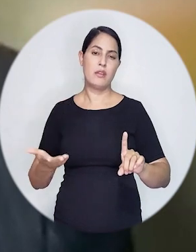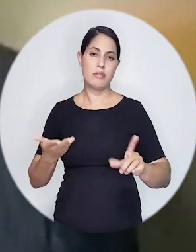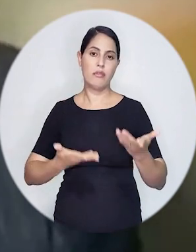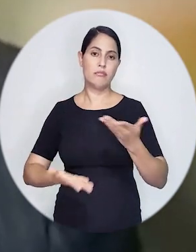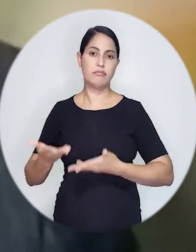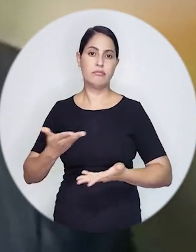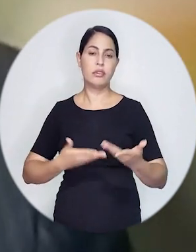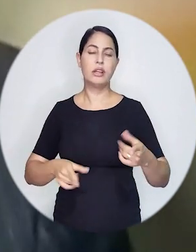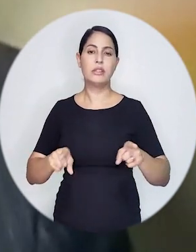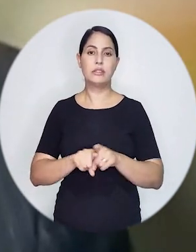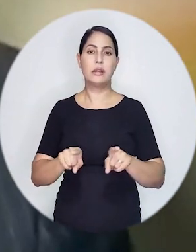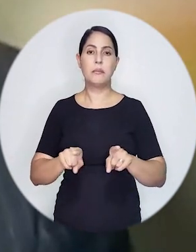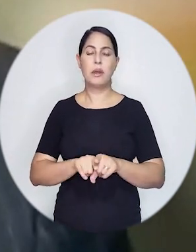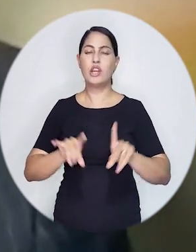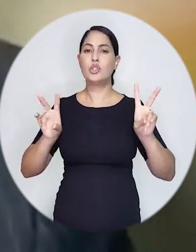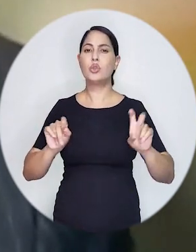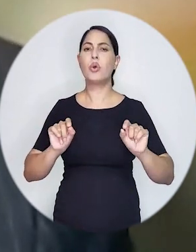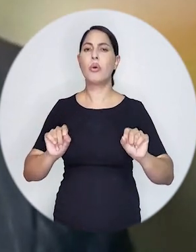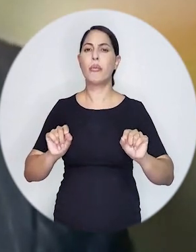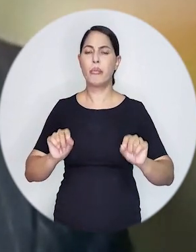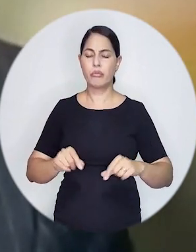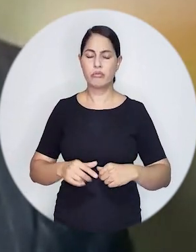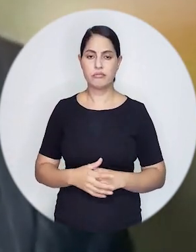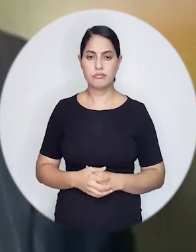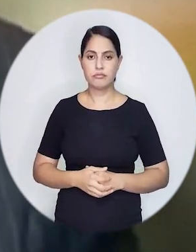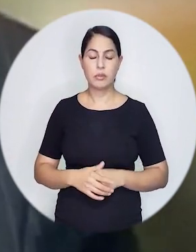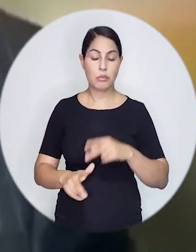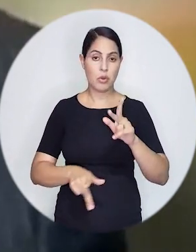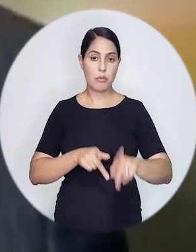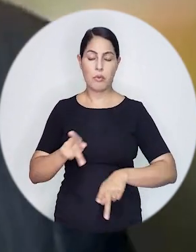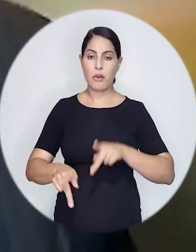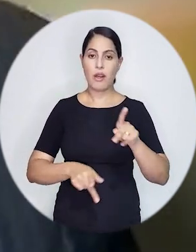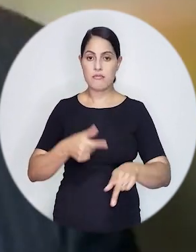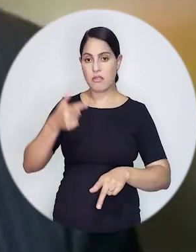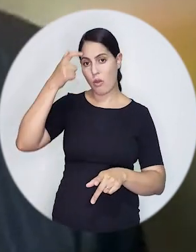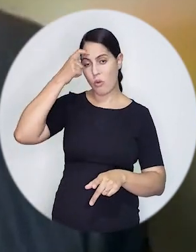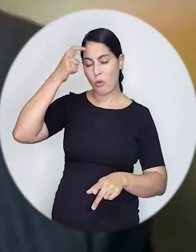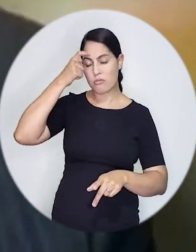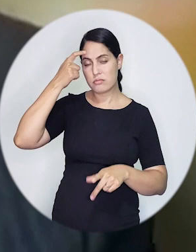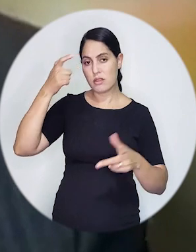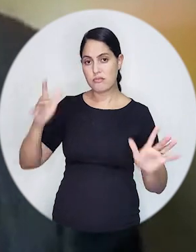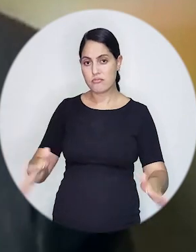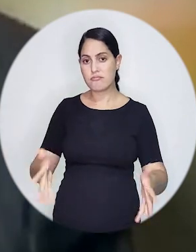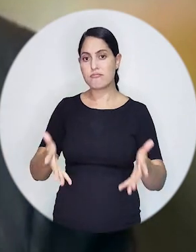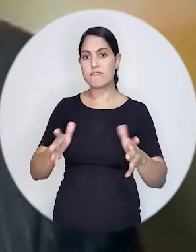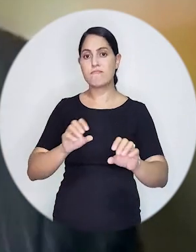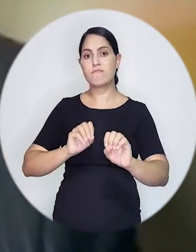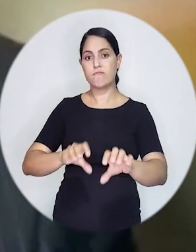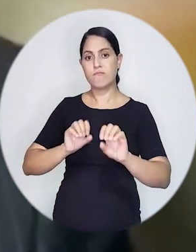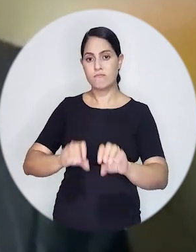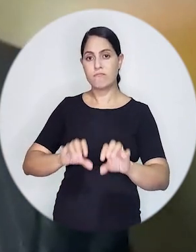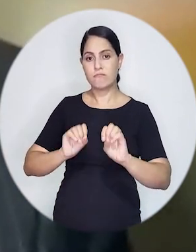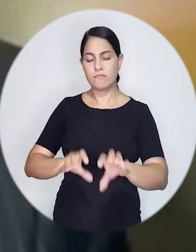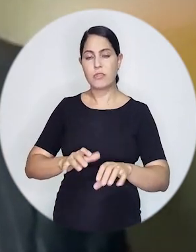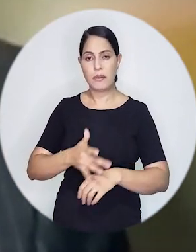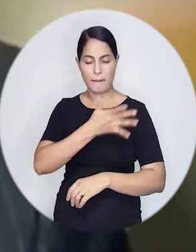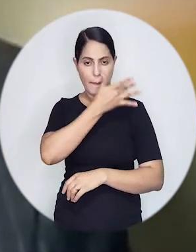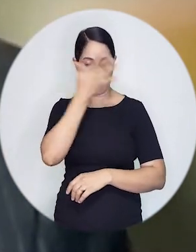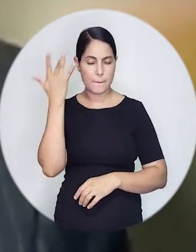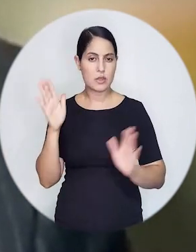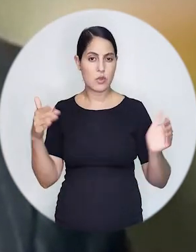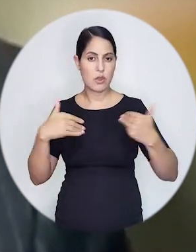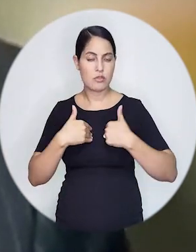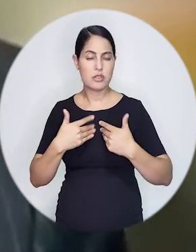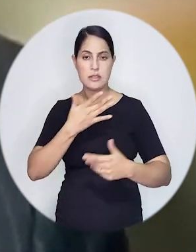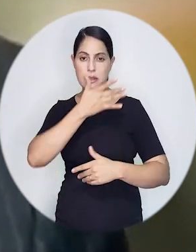estaduais das seccionais da OAB, no sentido de que conscientizar a população, principalmente pessoas autistas e